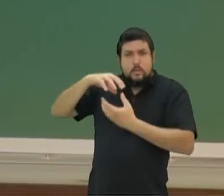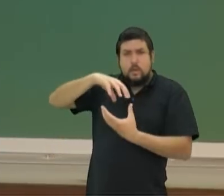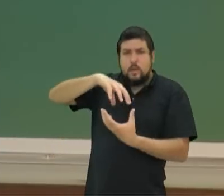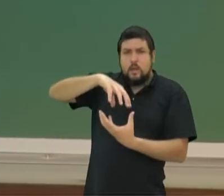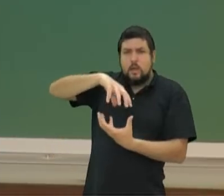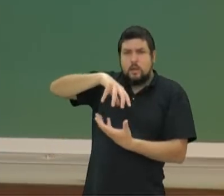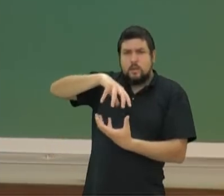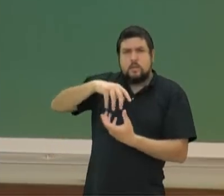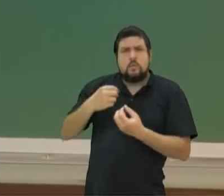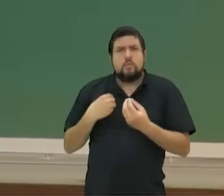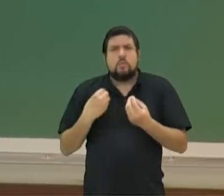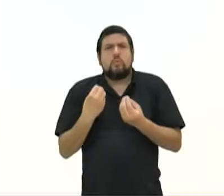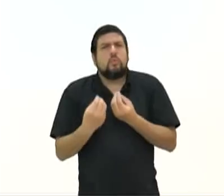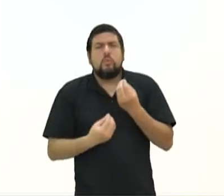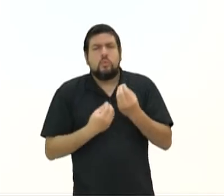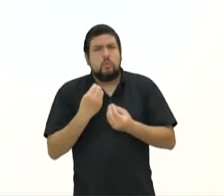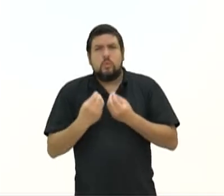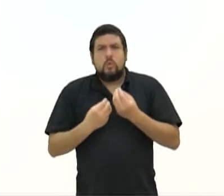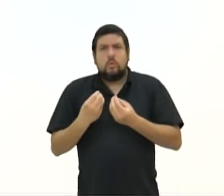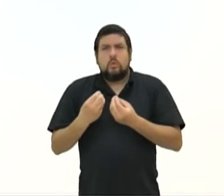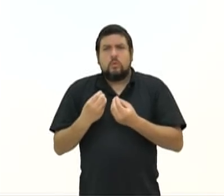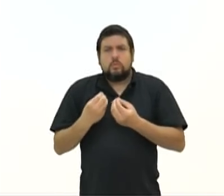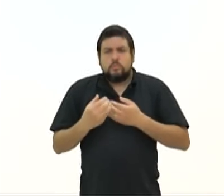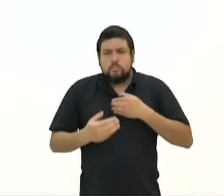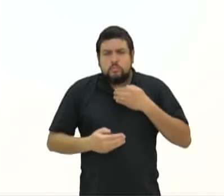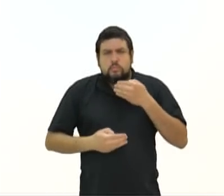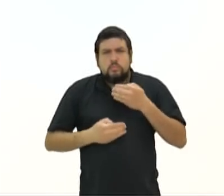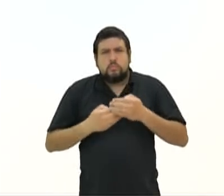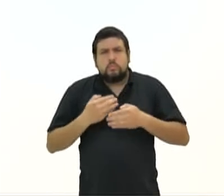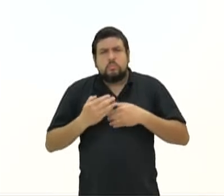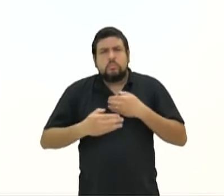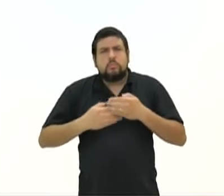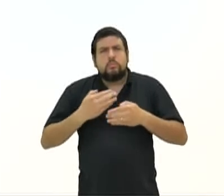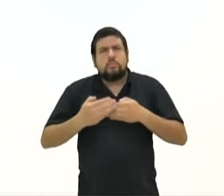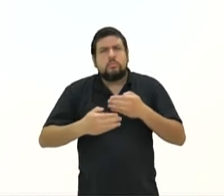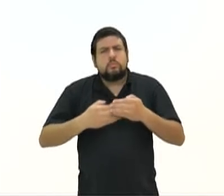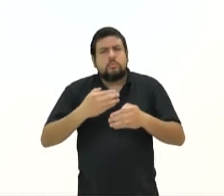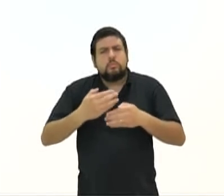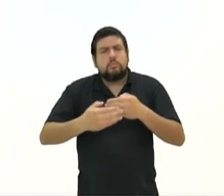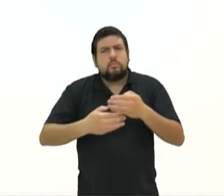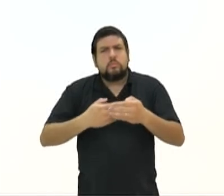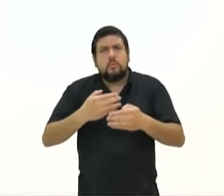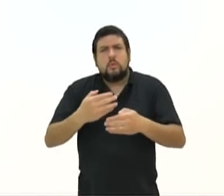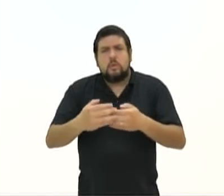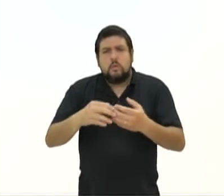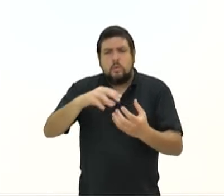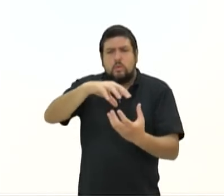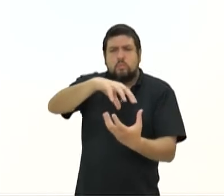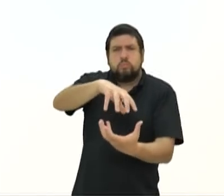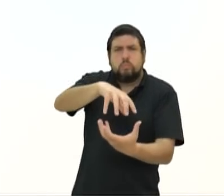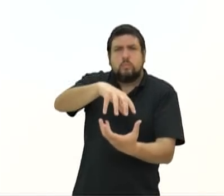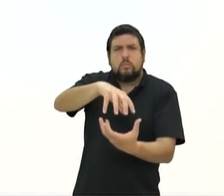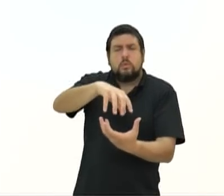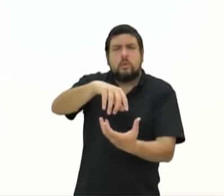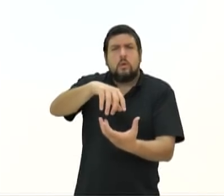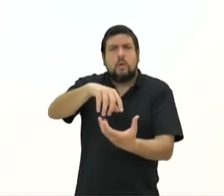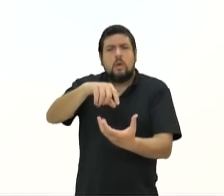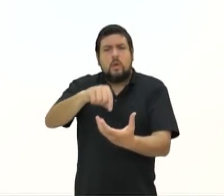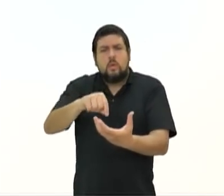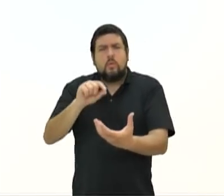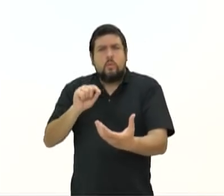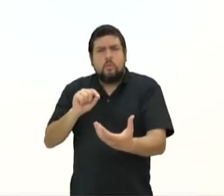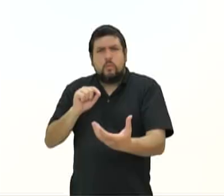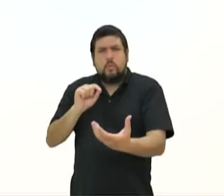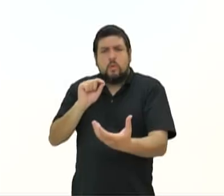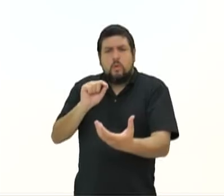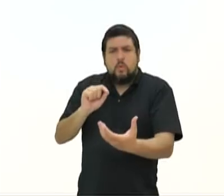nosso planeta só foi surgir 4,6 bilhões de anos atrás. Então, depois da explosão do